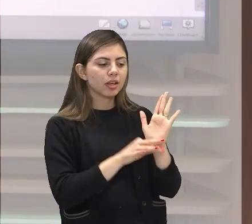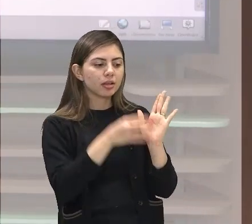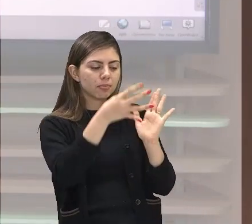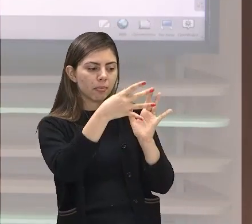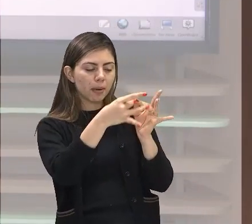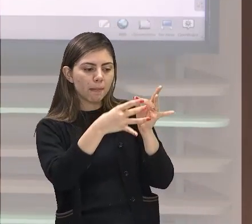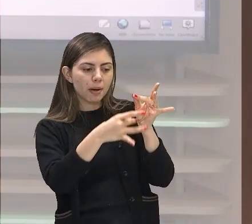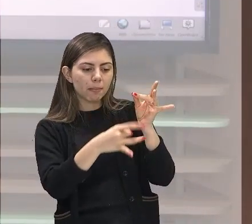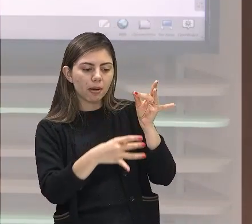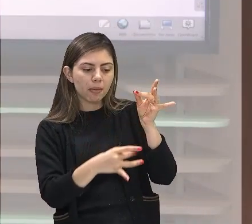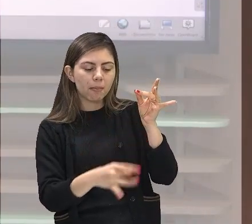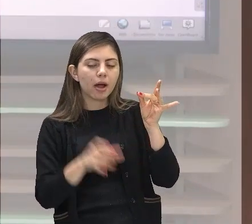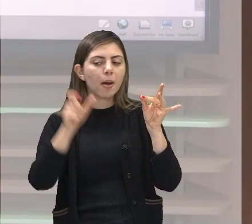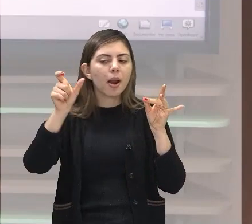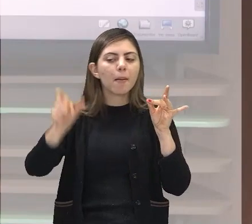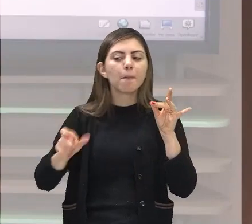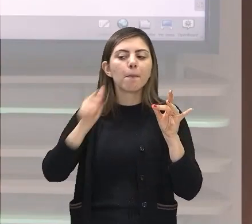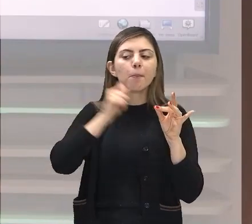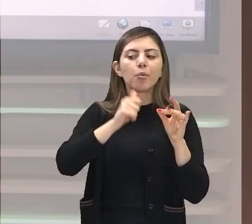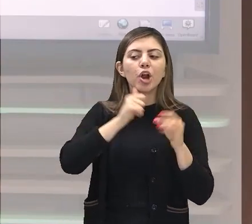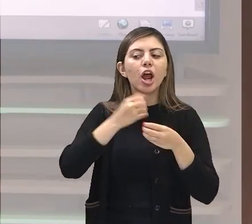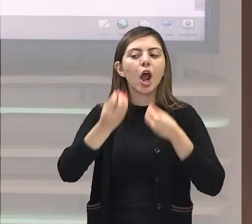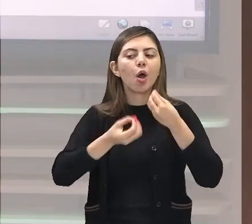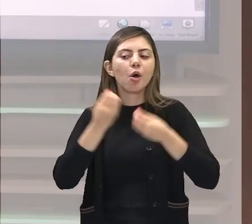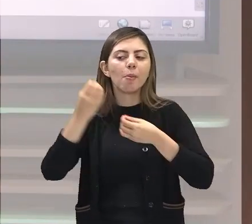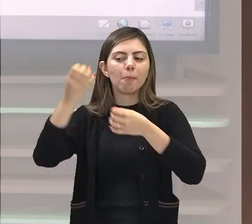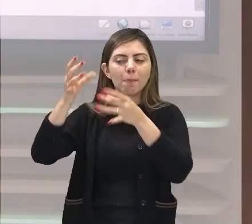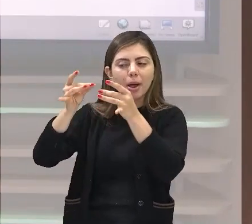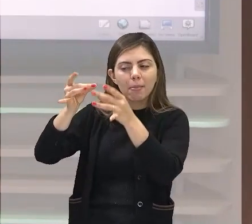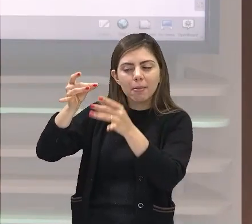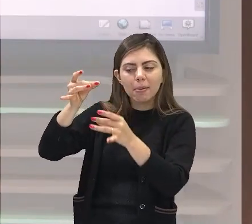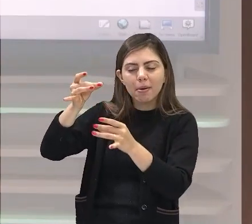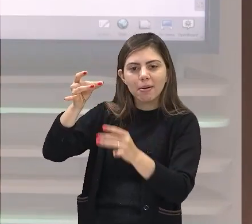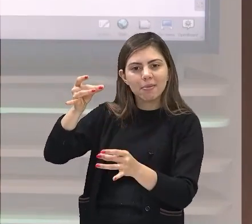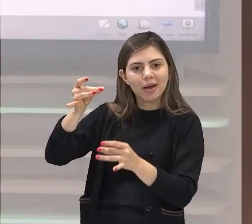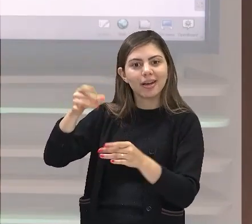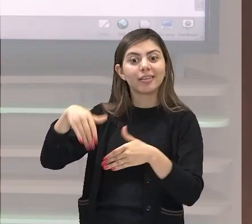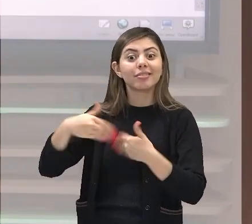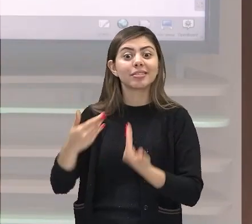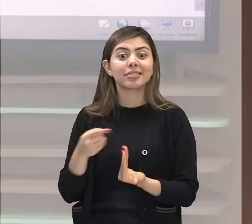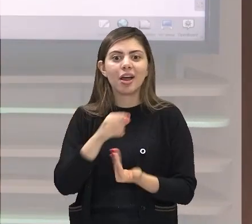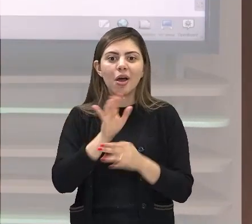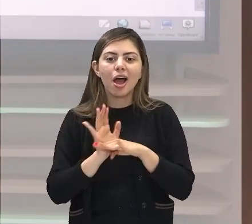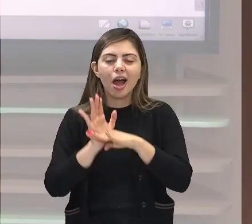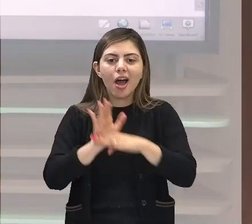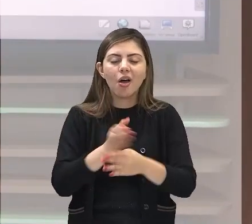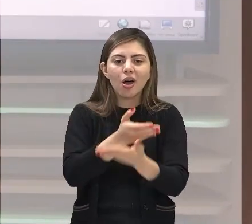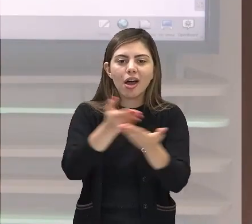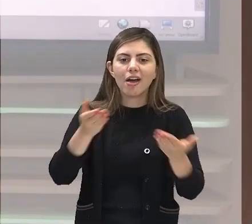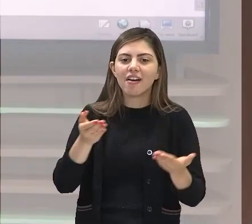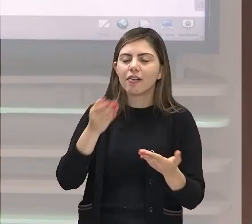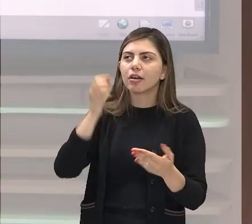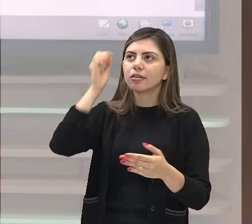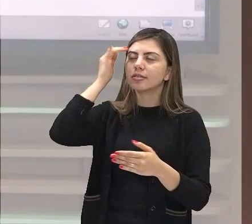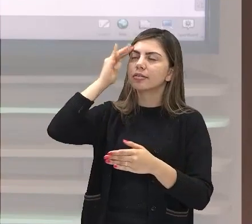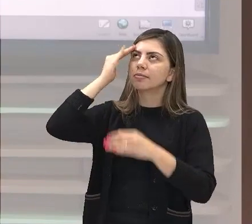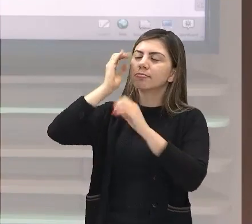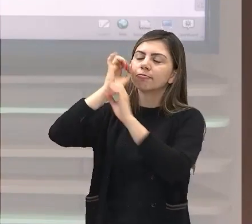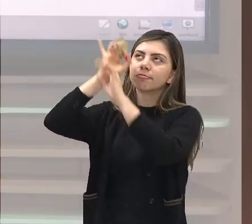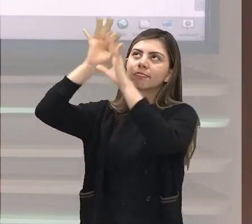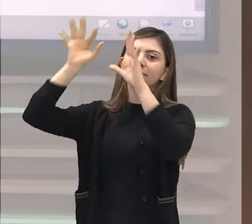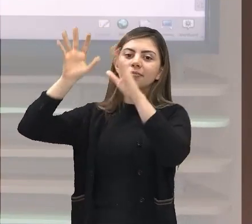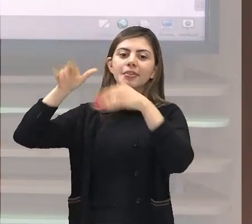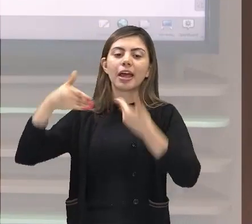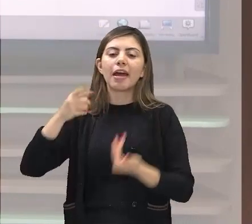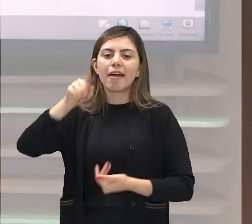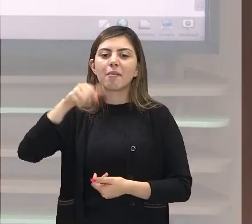retrato verbal, um retrato com palavras, descrevendo, caracterizando a Maria. Você já praticamente olha e vê a Maria, como era a Maria?